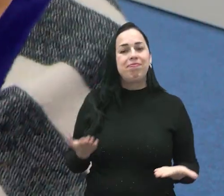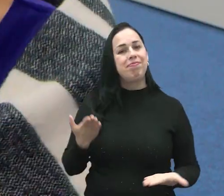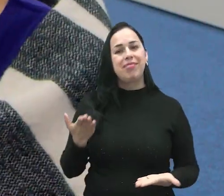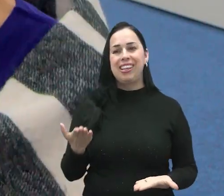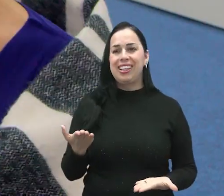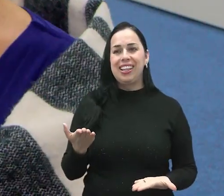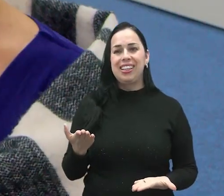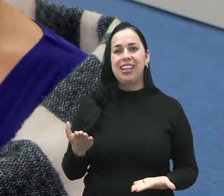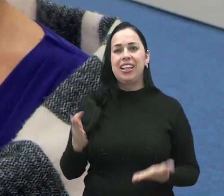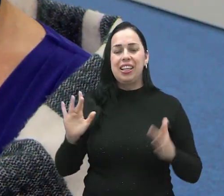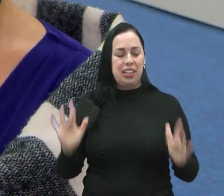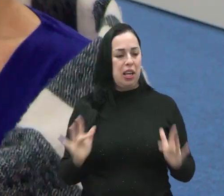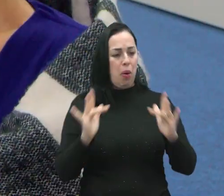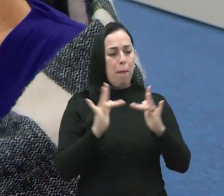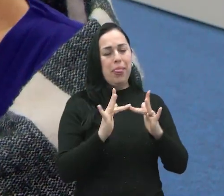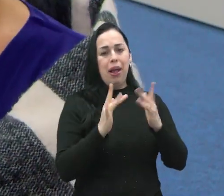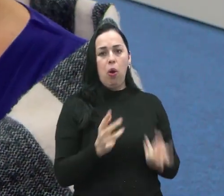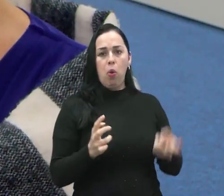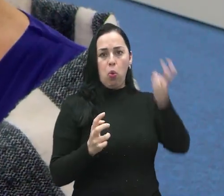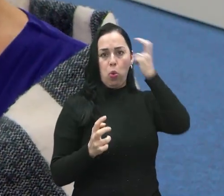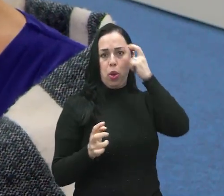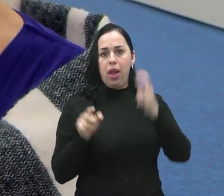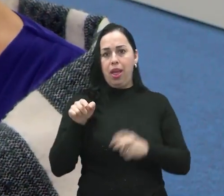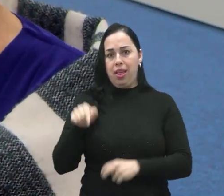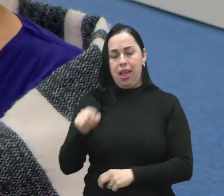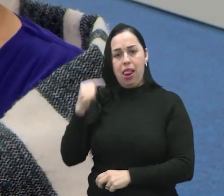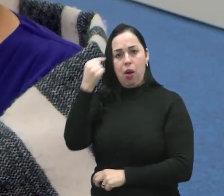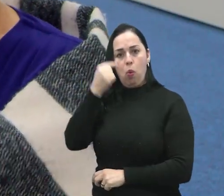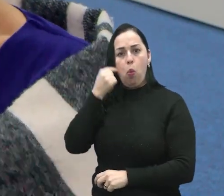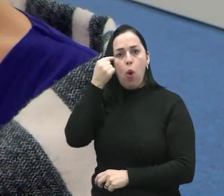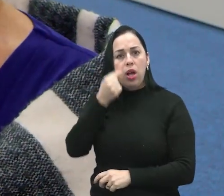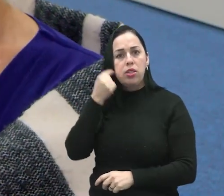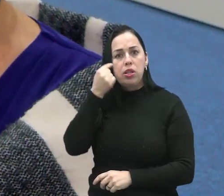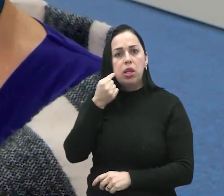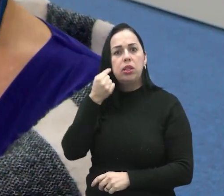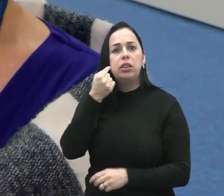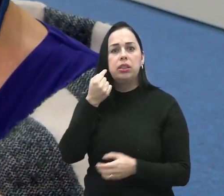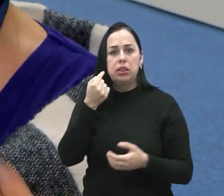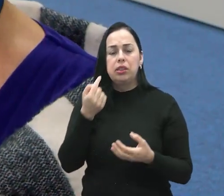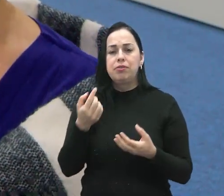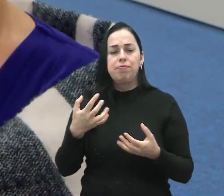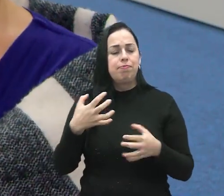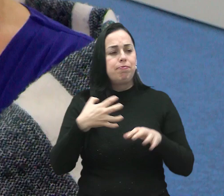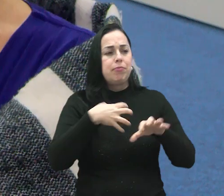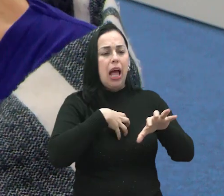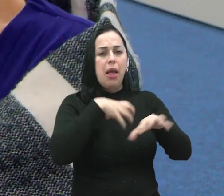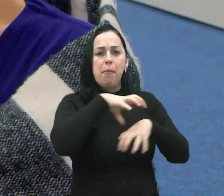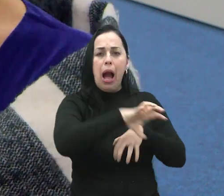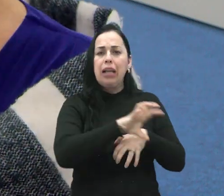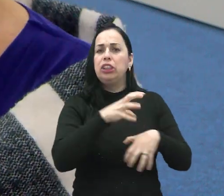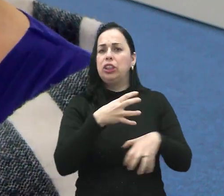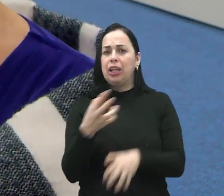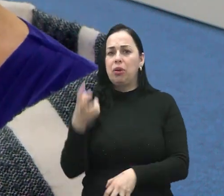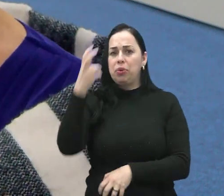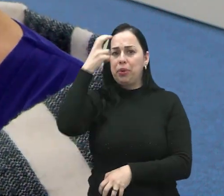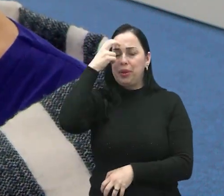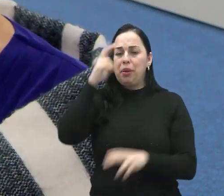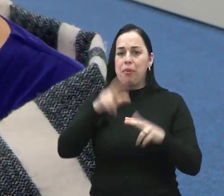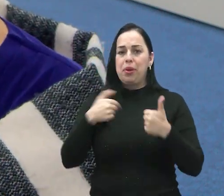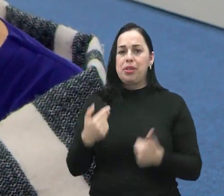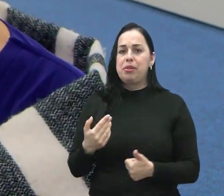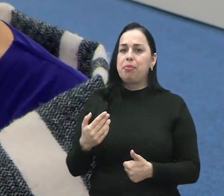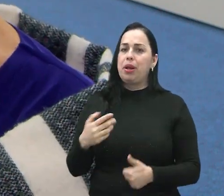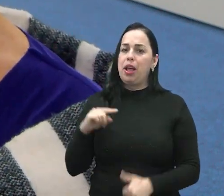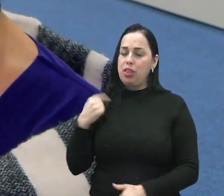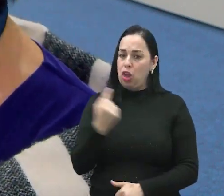está ali ligado à arte e ele é um advogado muito sensível a essa questão. Então, para nós é